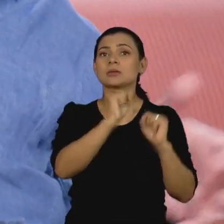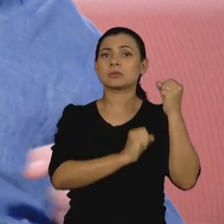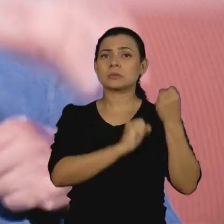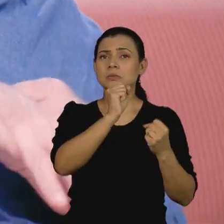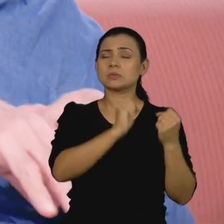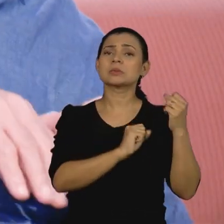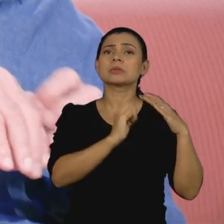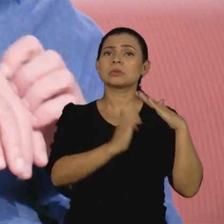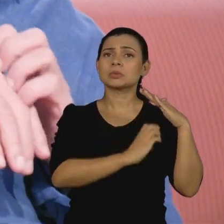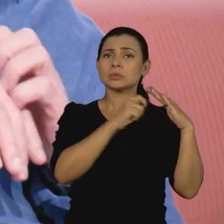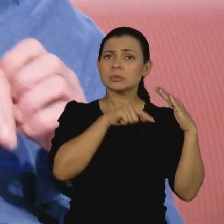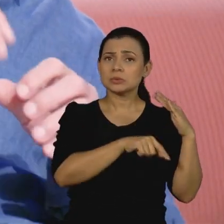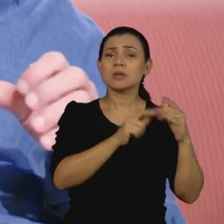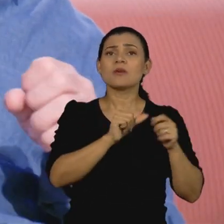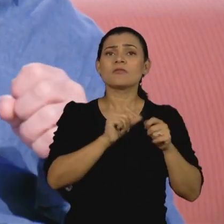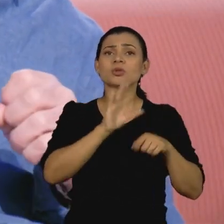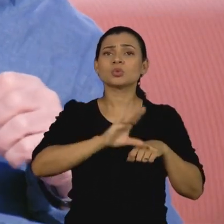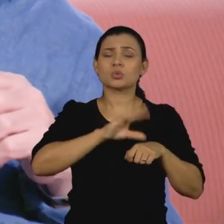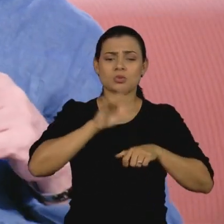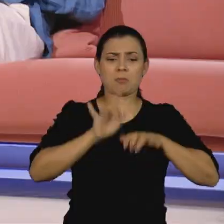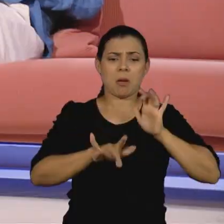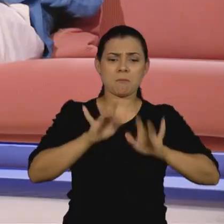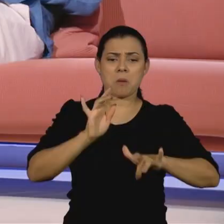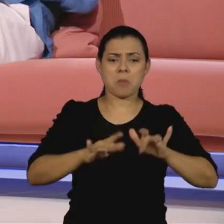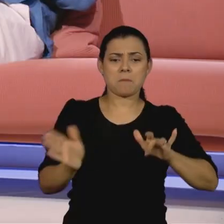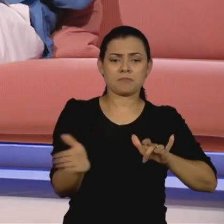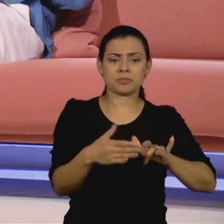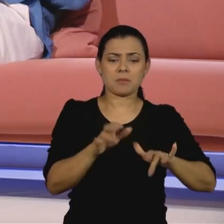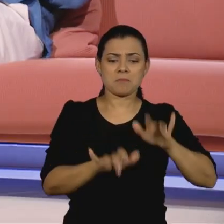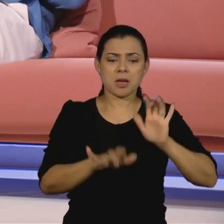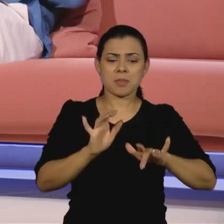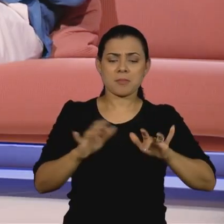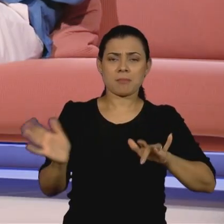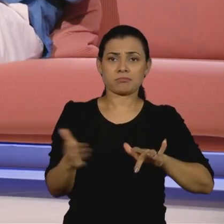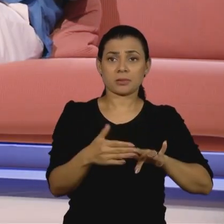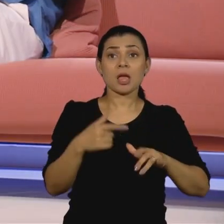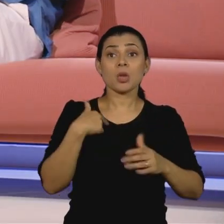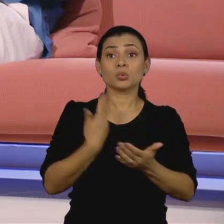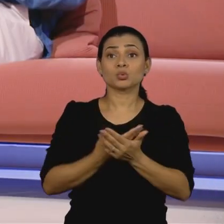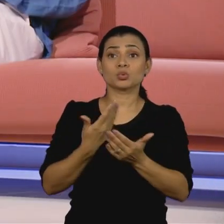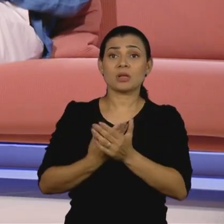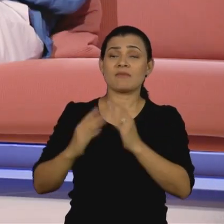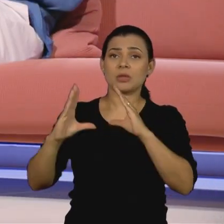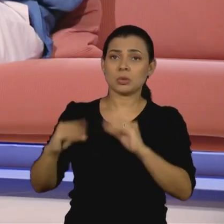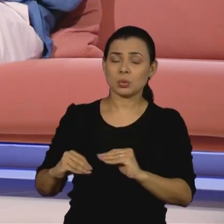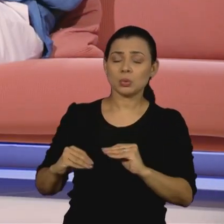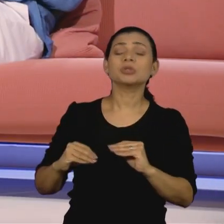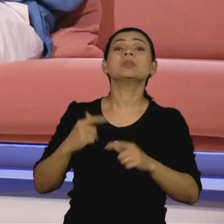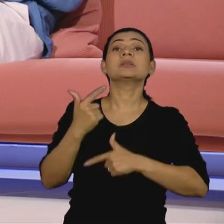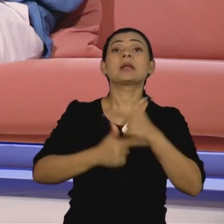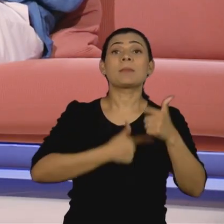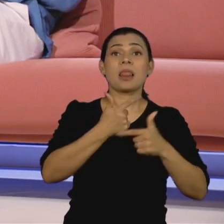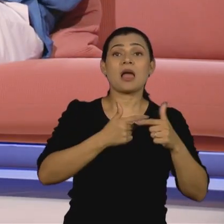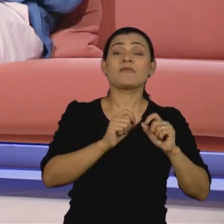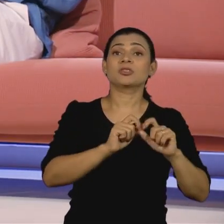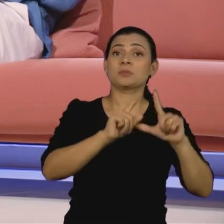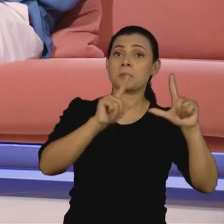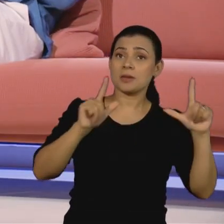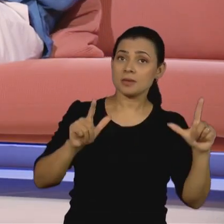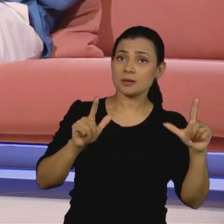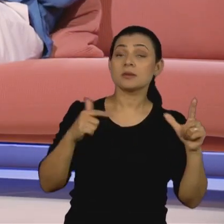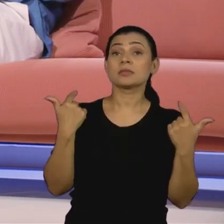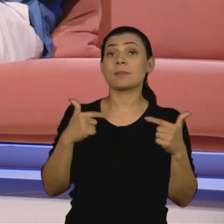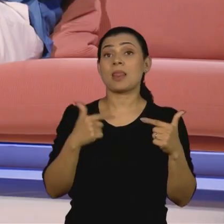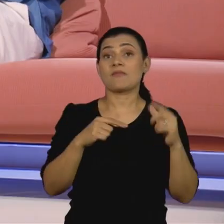Votorantim, eu fiz curso de datilografia, eu estudava de noite, eu trabalhava de dia, eu trabalhei no